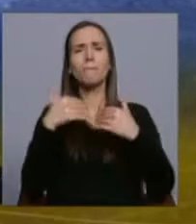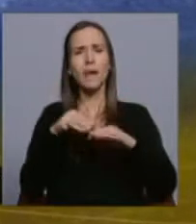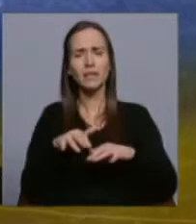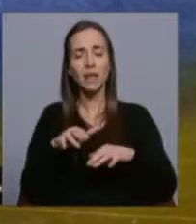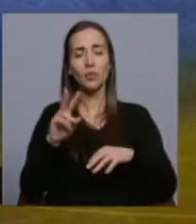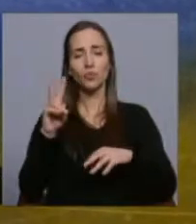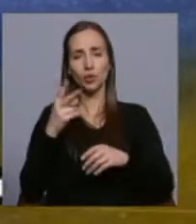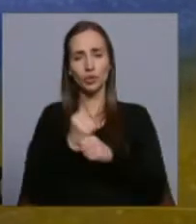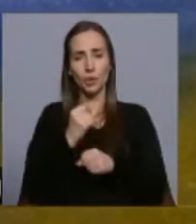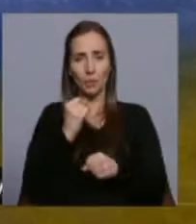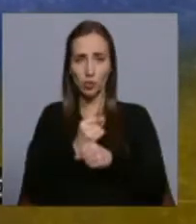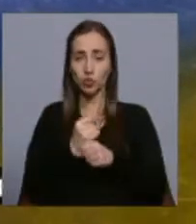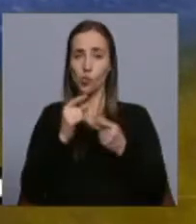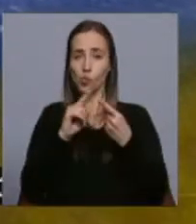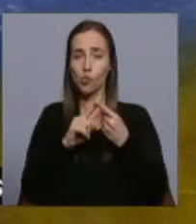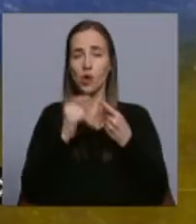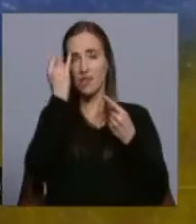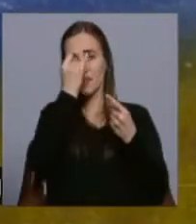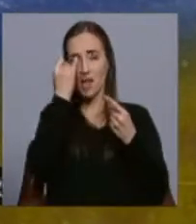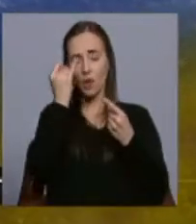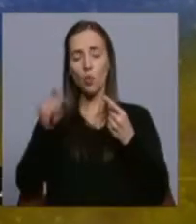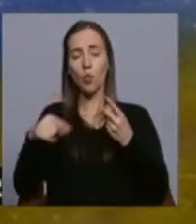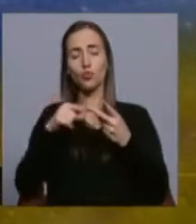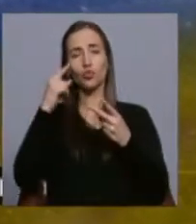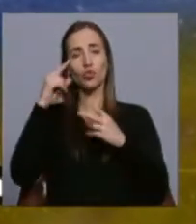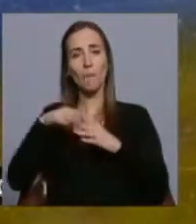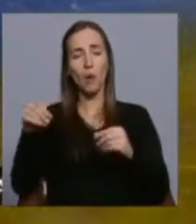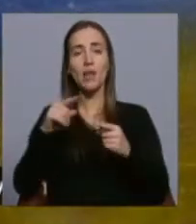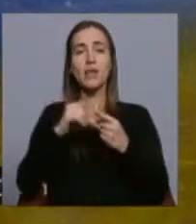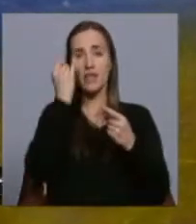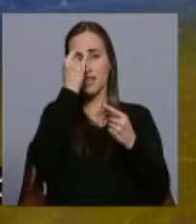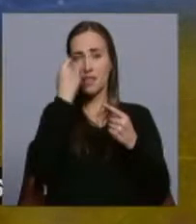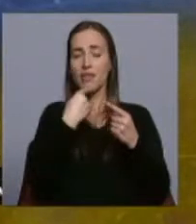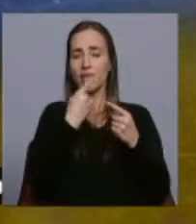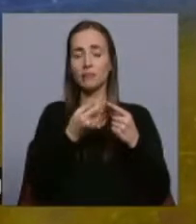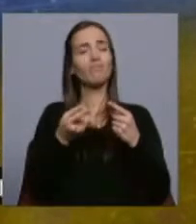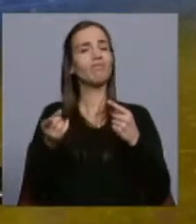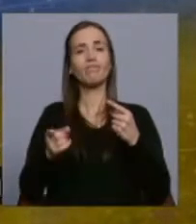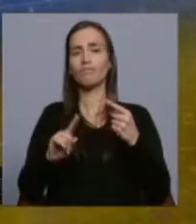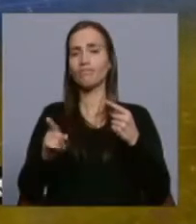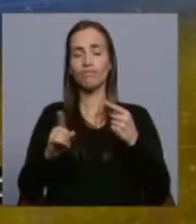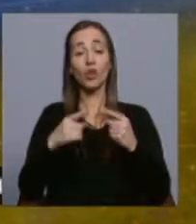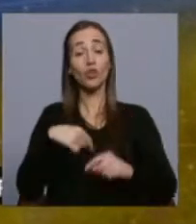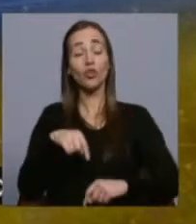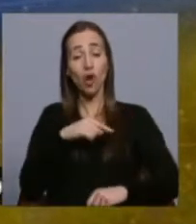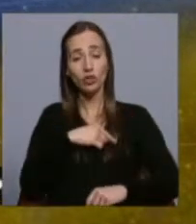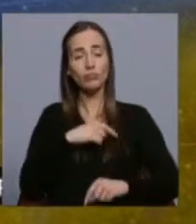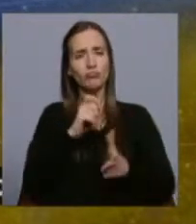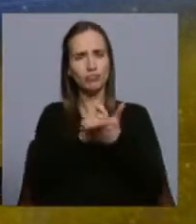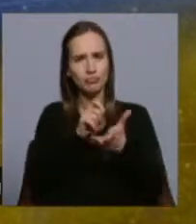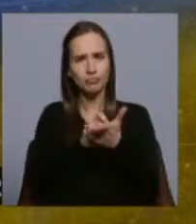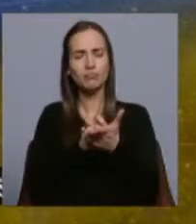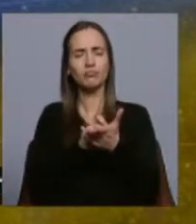uma indiana e uma japonesa. O que é que diz a indiana, Chandrayaan-1? Diz o seguinte: não. Nós conseguimos registar